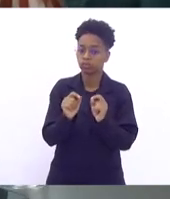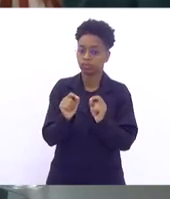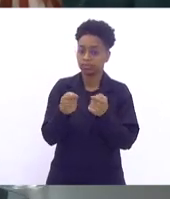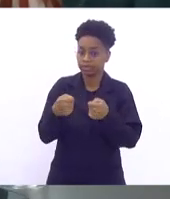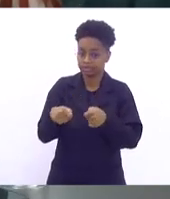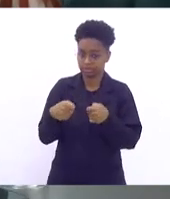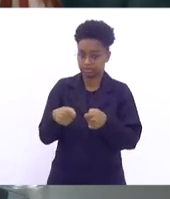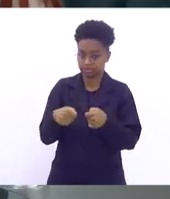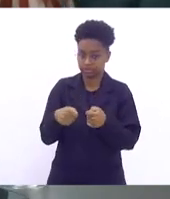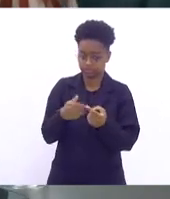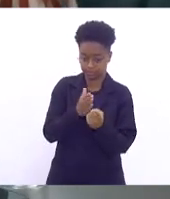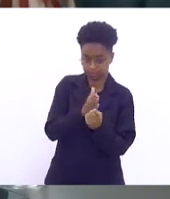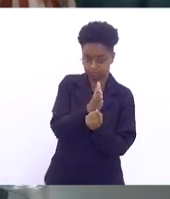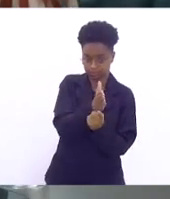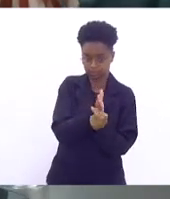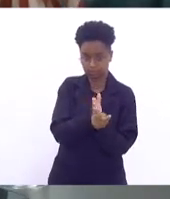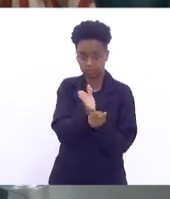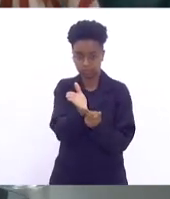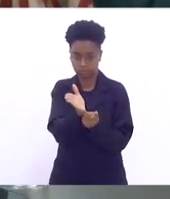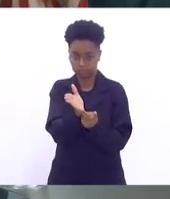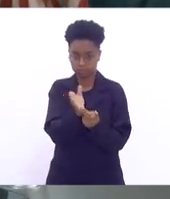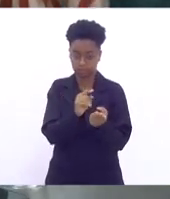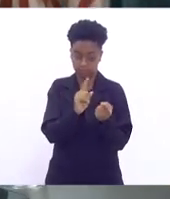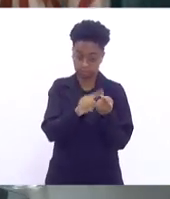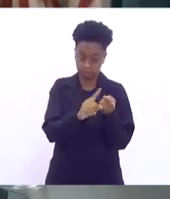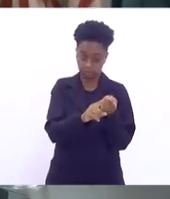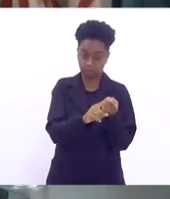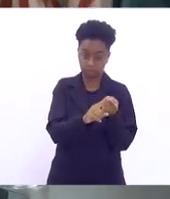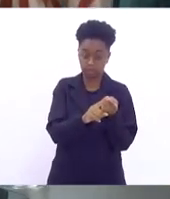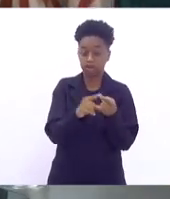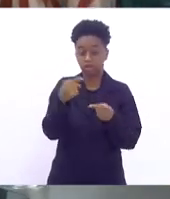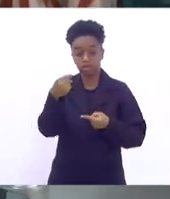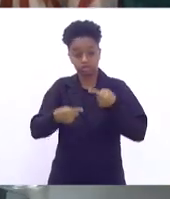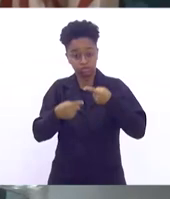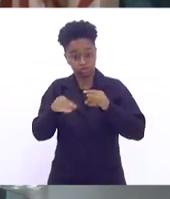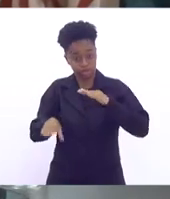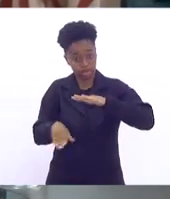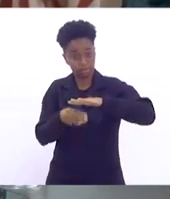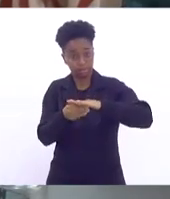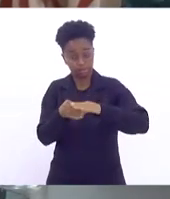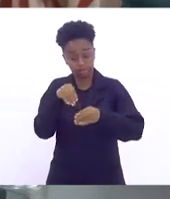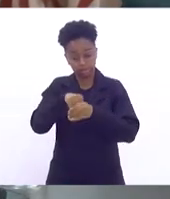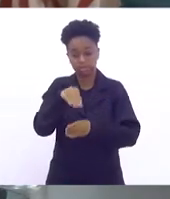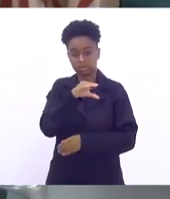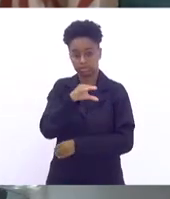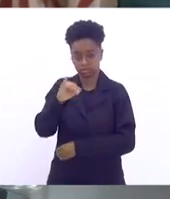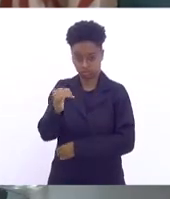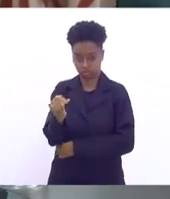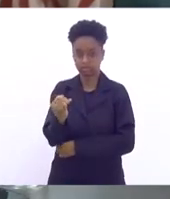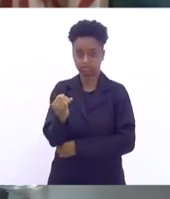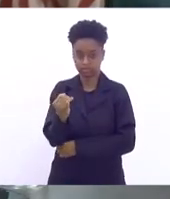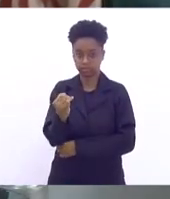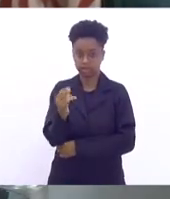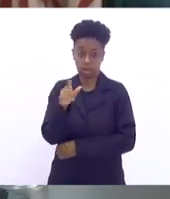Dois caminhos primeiro discutir as emendas no âmbito da ccj